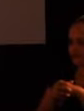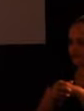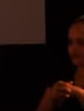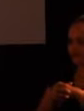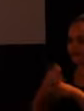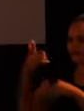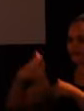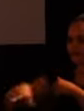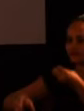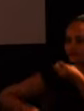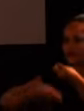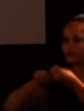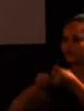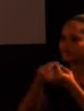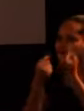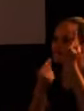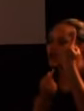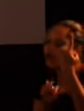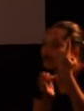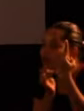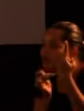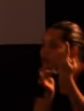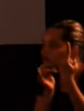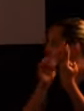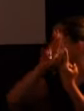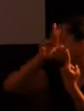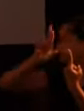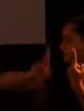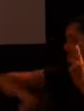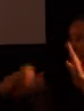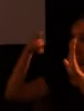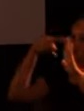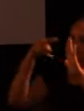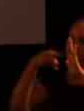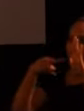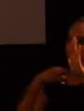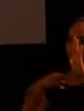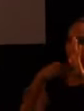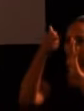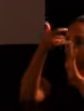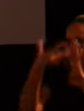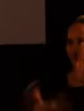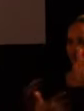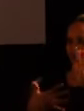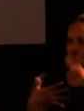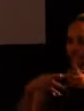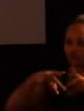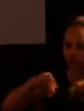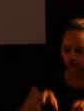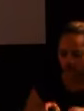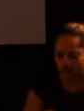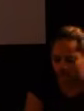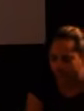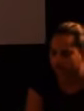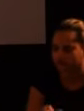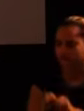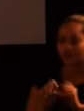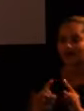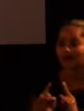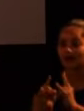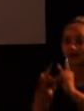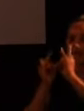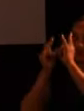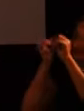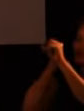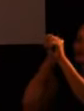reiterando, isso é uma daquelas várias regras de parâmetros de ocupação do solo. Gabarito é